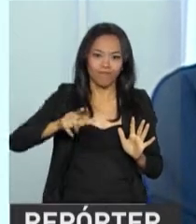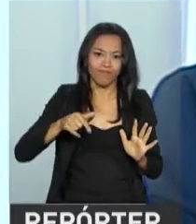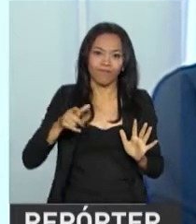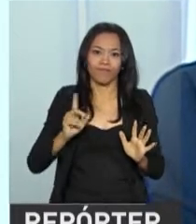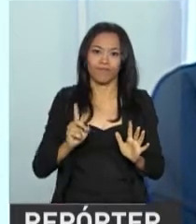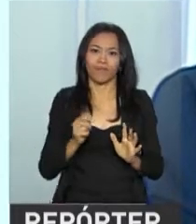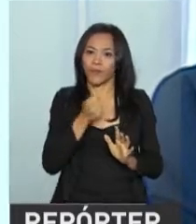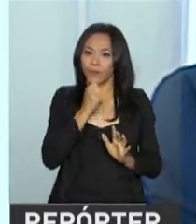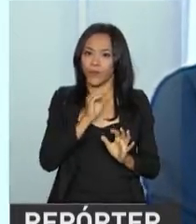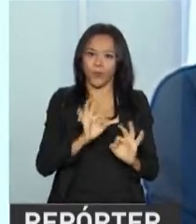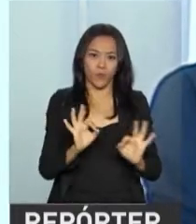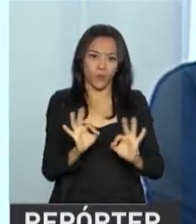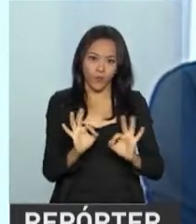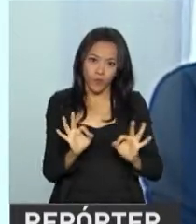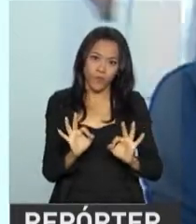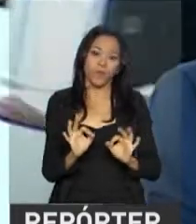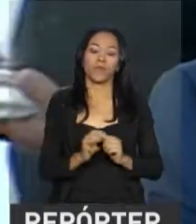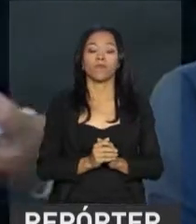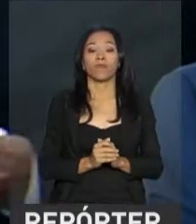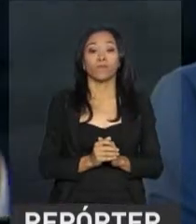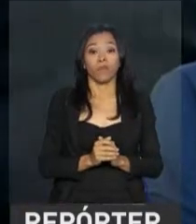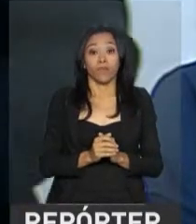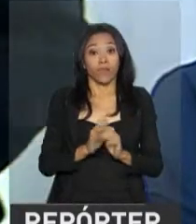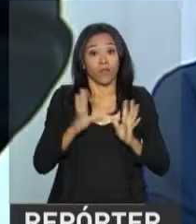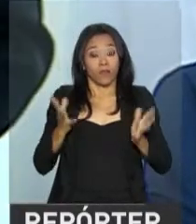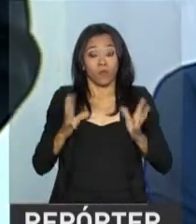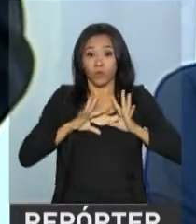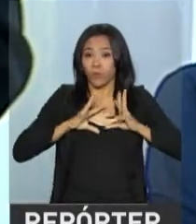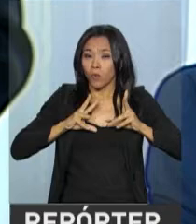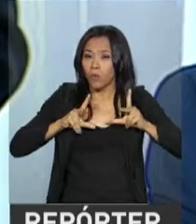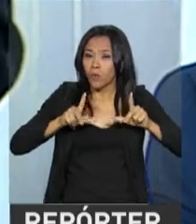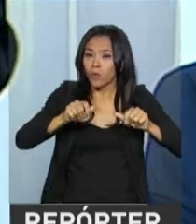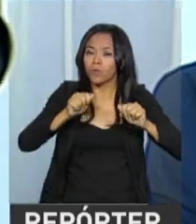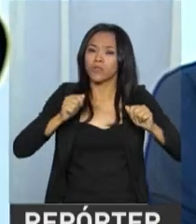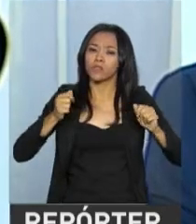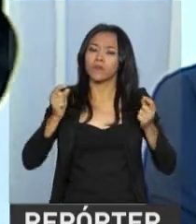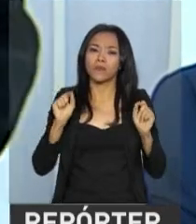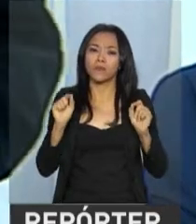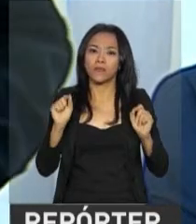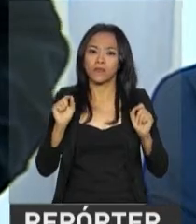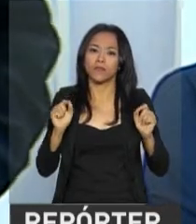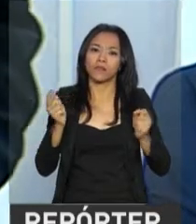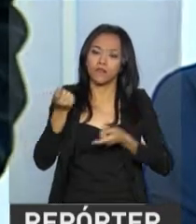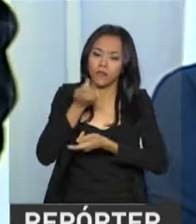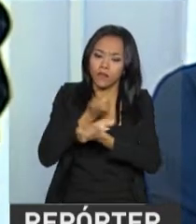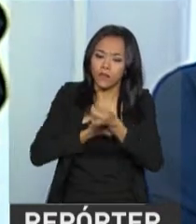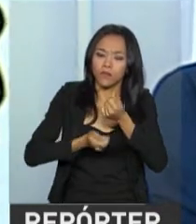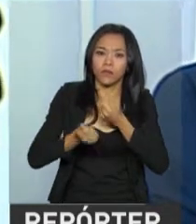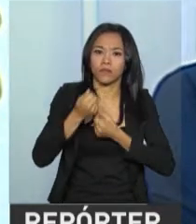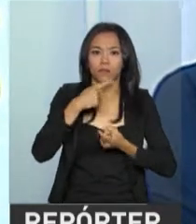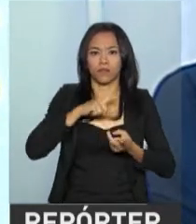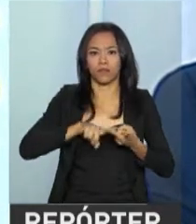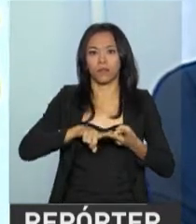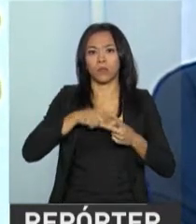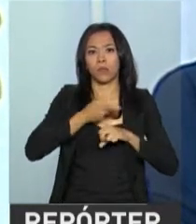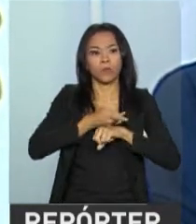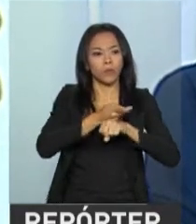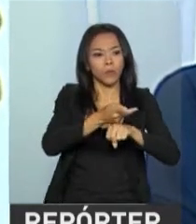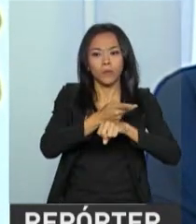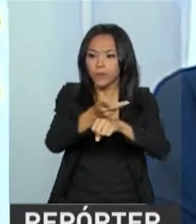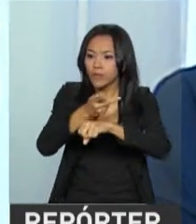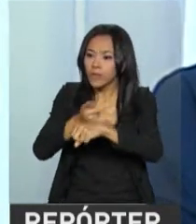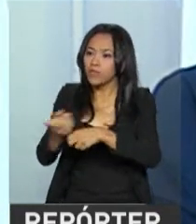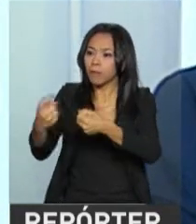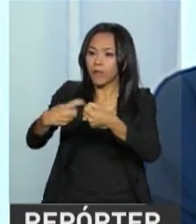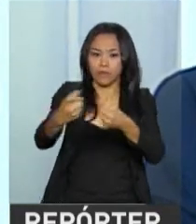nacionais. Afora isso, toda a negociação, toda a busca de associação, de